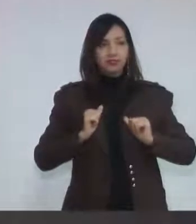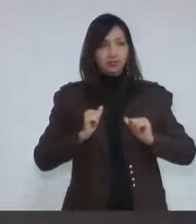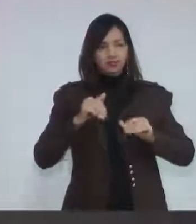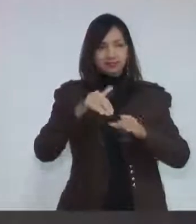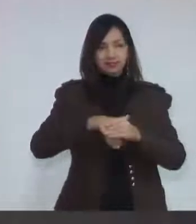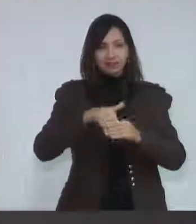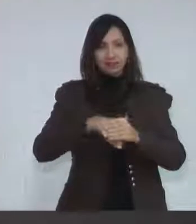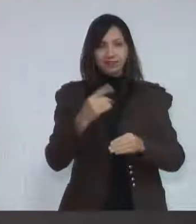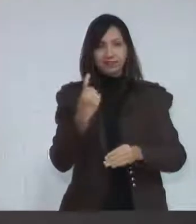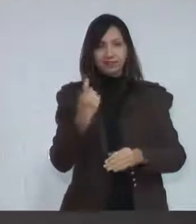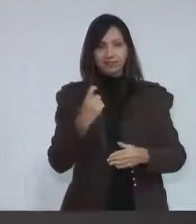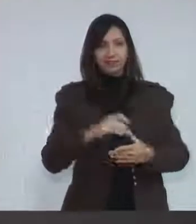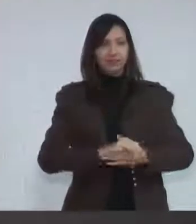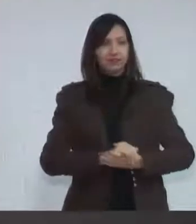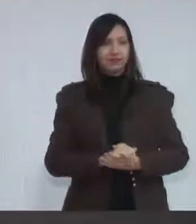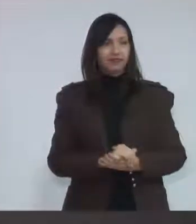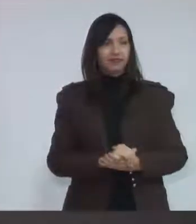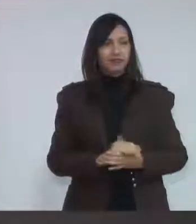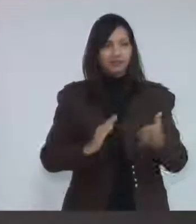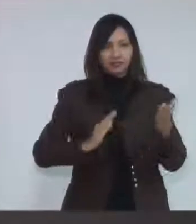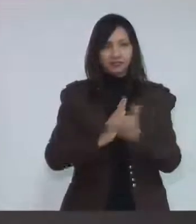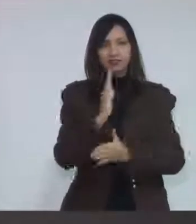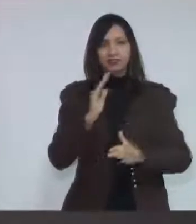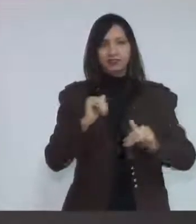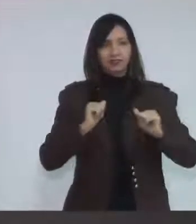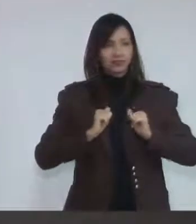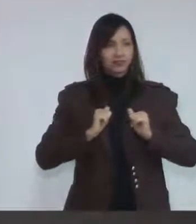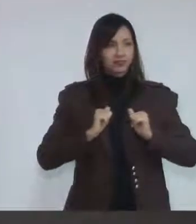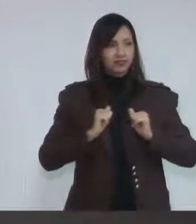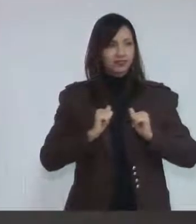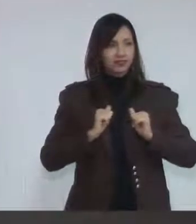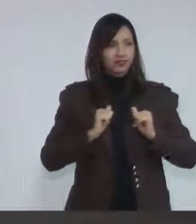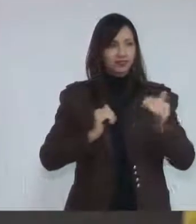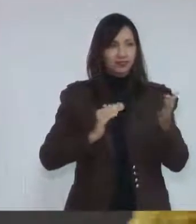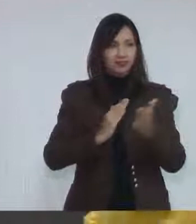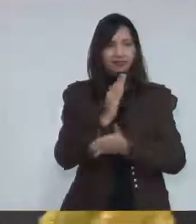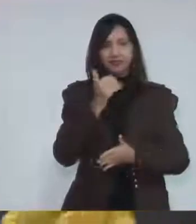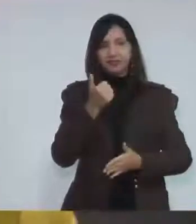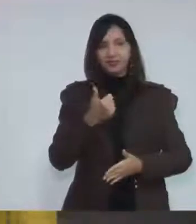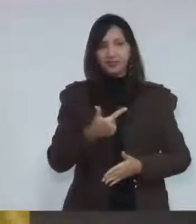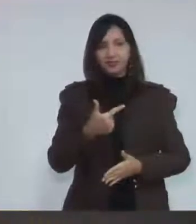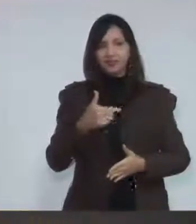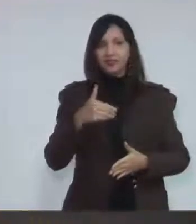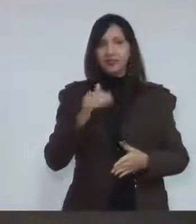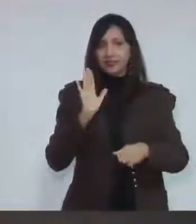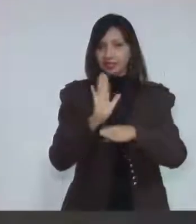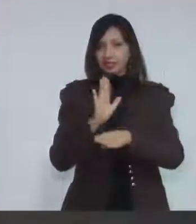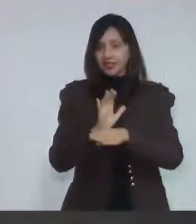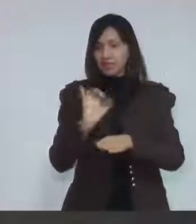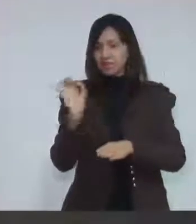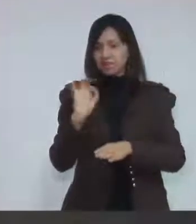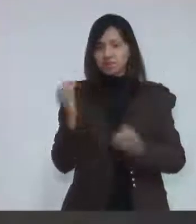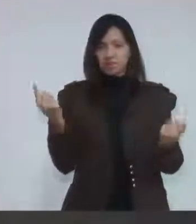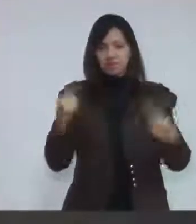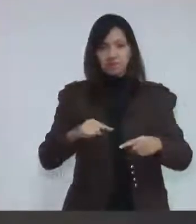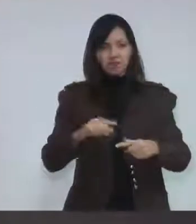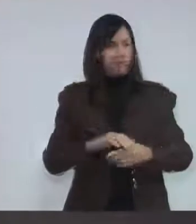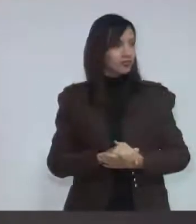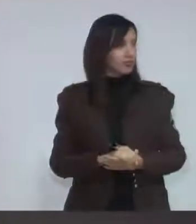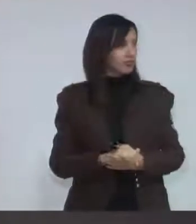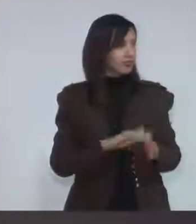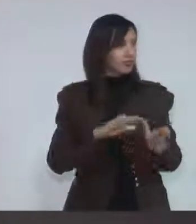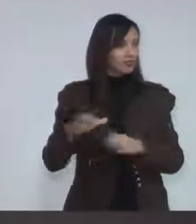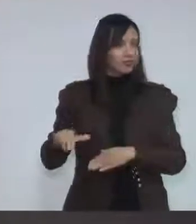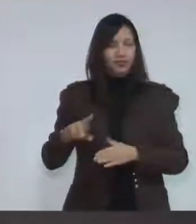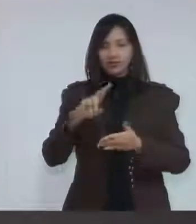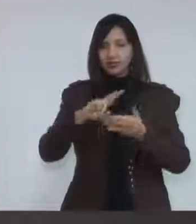está em votação única. Os vereadores que aprovam, permaneçam como se encontram. Aprovado por 12 votos favoráveis, nenhum em contrário. Requerimento